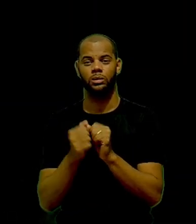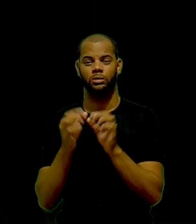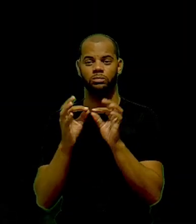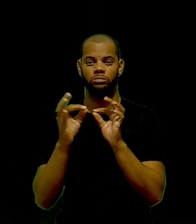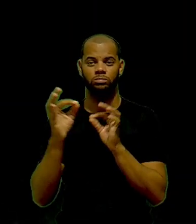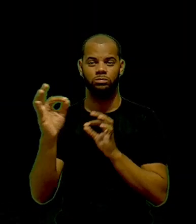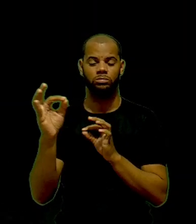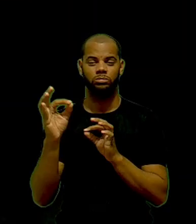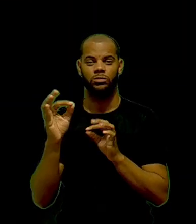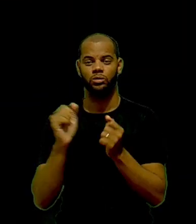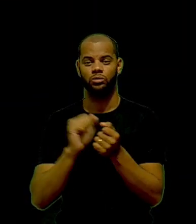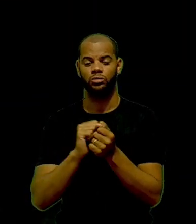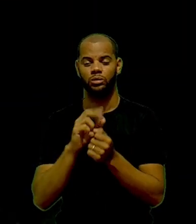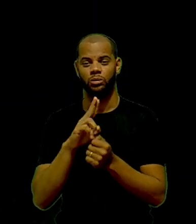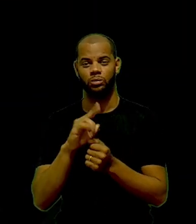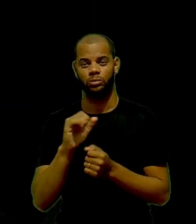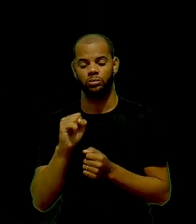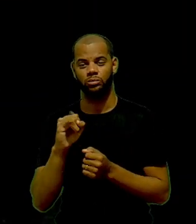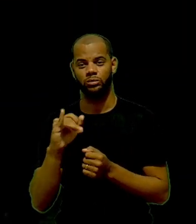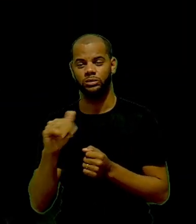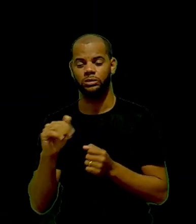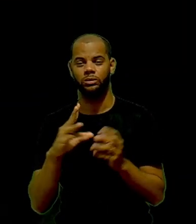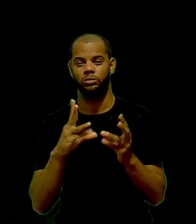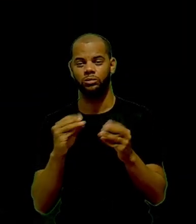junto com a usina, em todo o local.